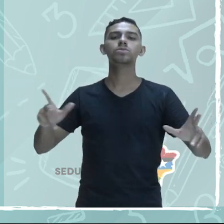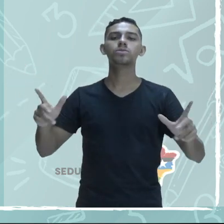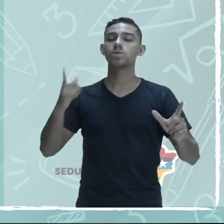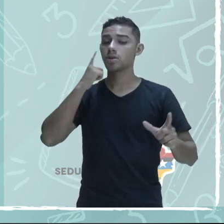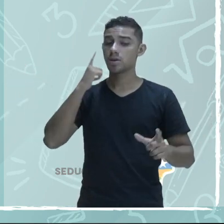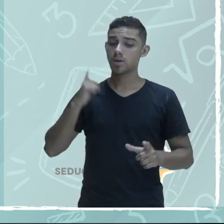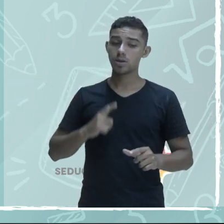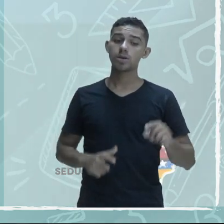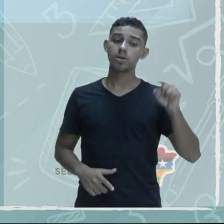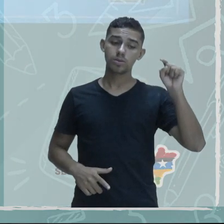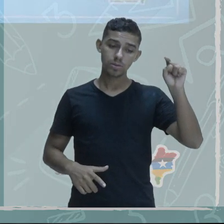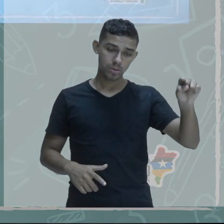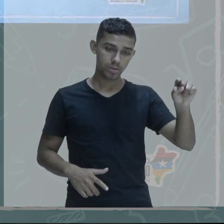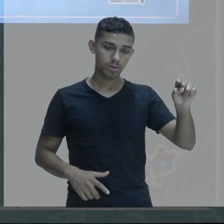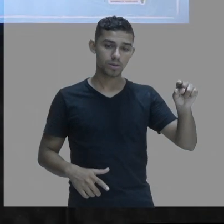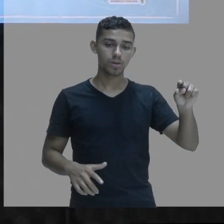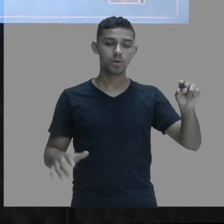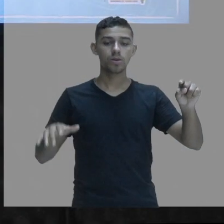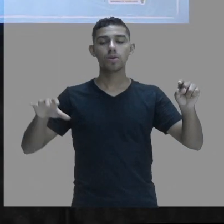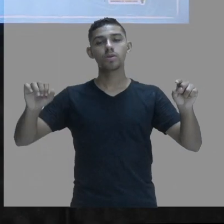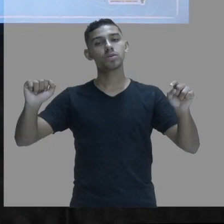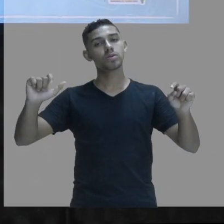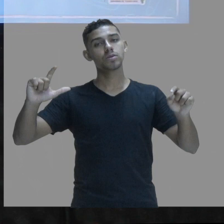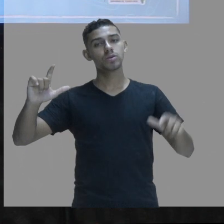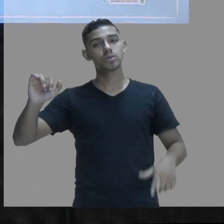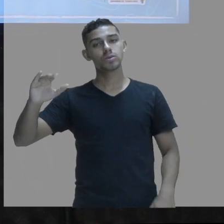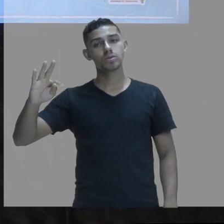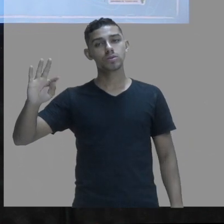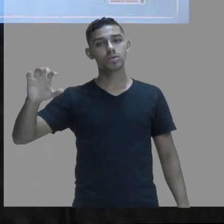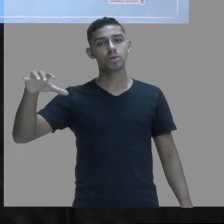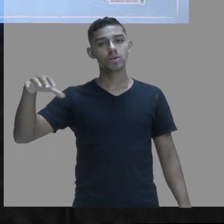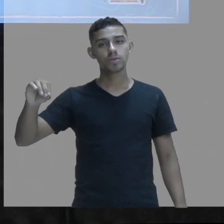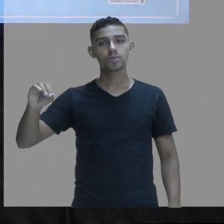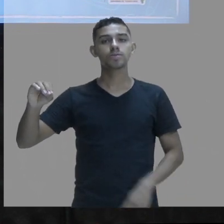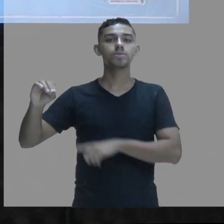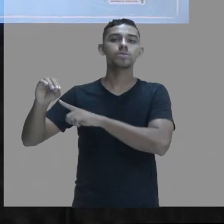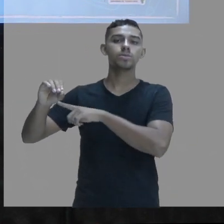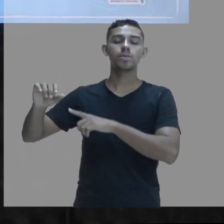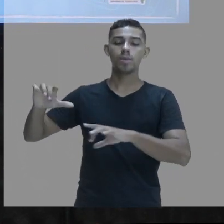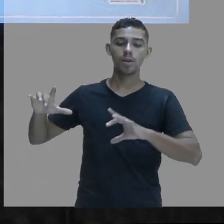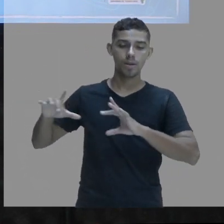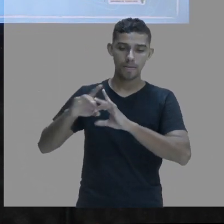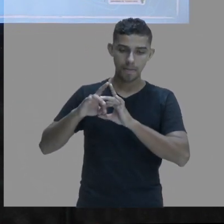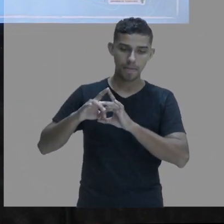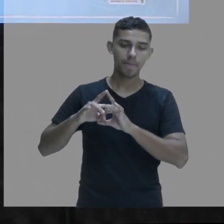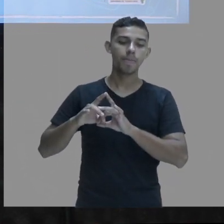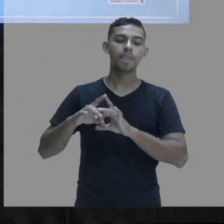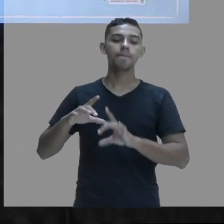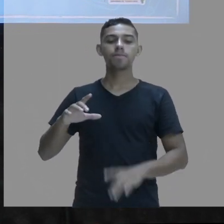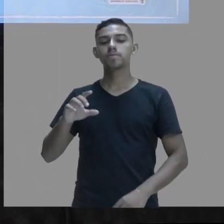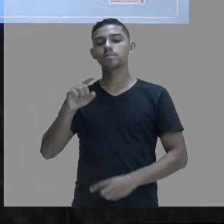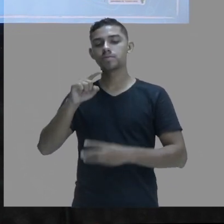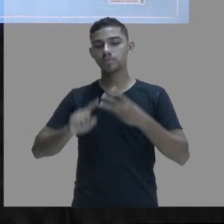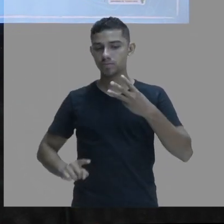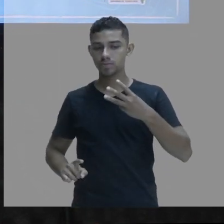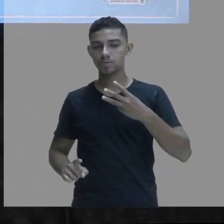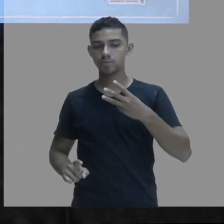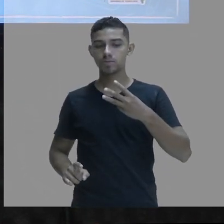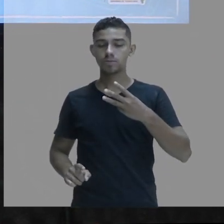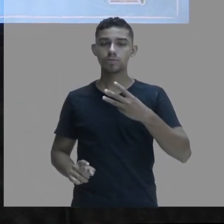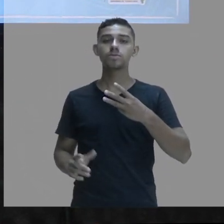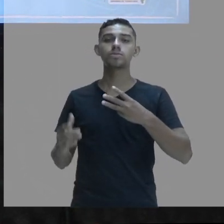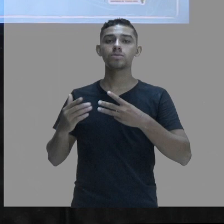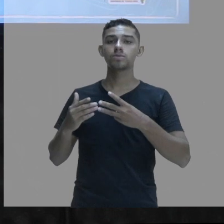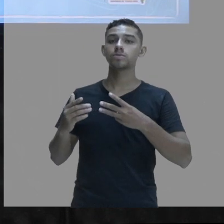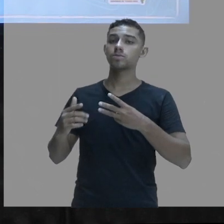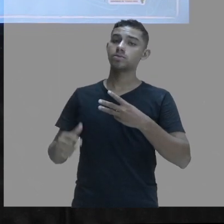hidrogênio, mas que agora vai conter uma ligação tripla. Os alcenos, eles